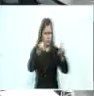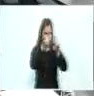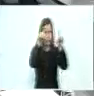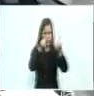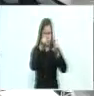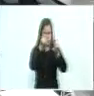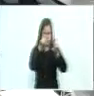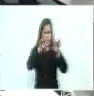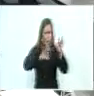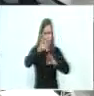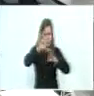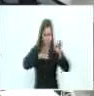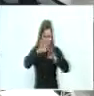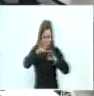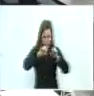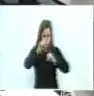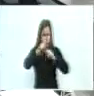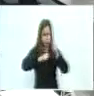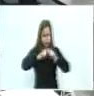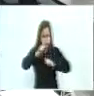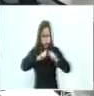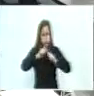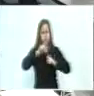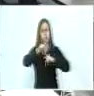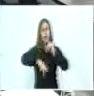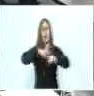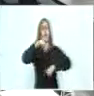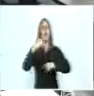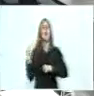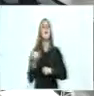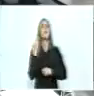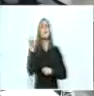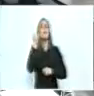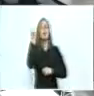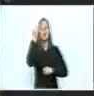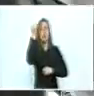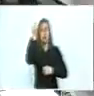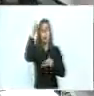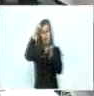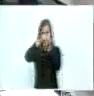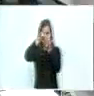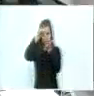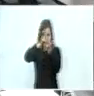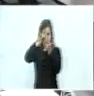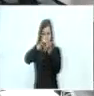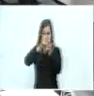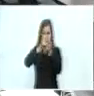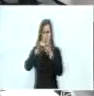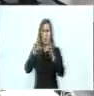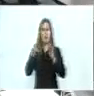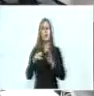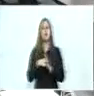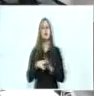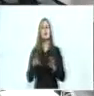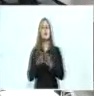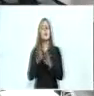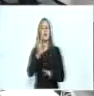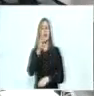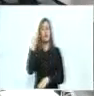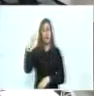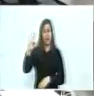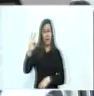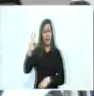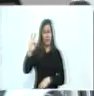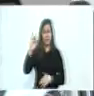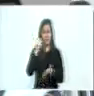pela população, é importante dizer, foi originada além da regulamentação federal, também